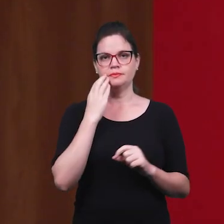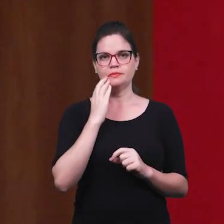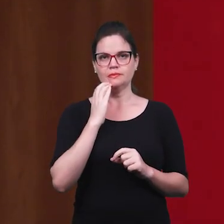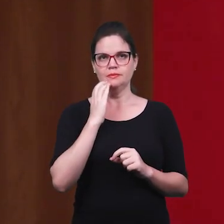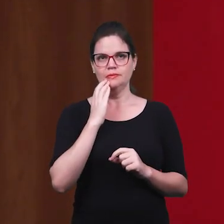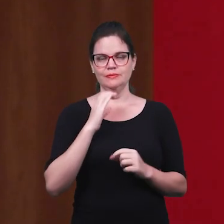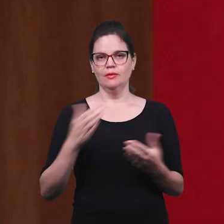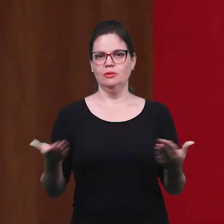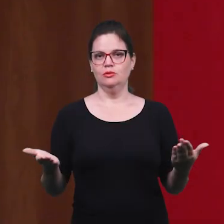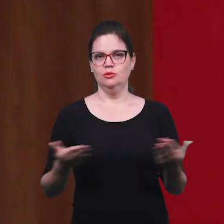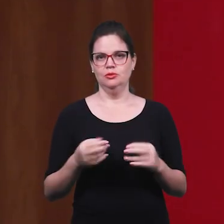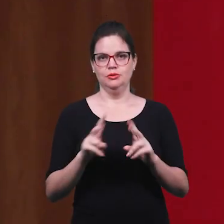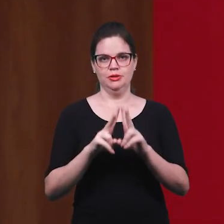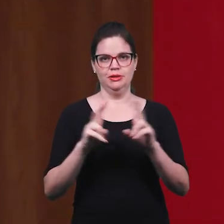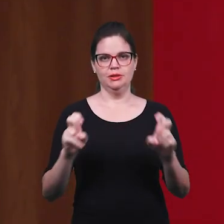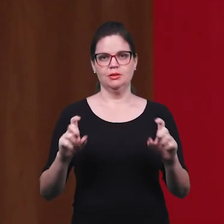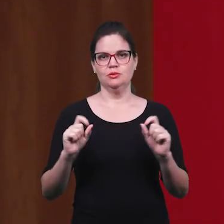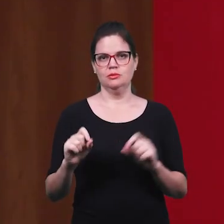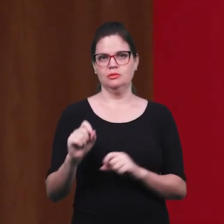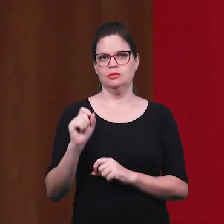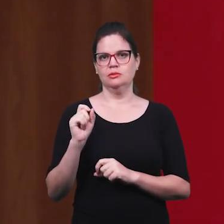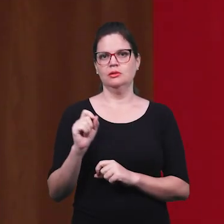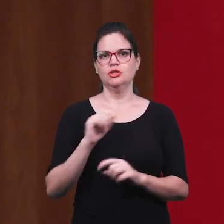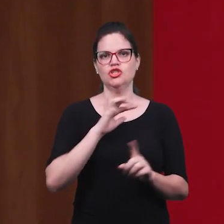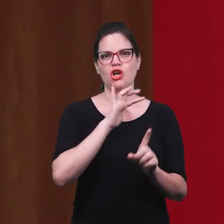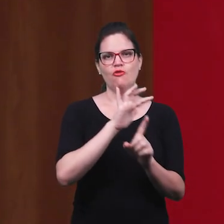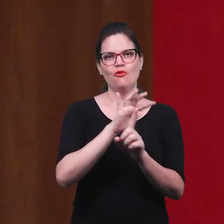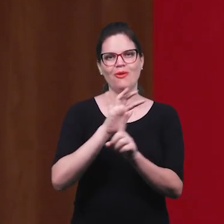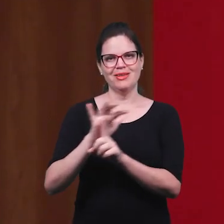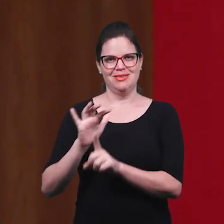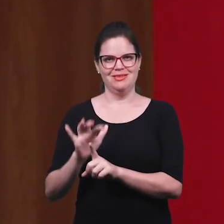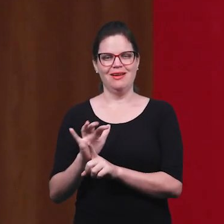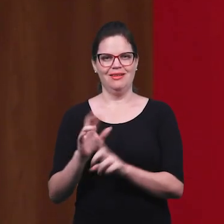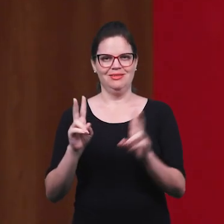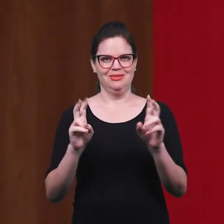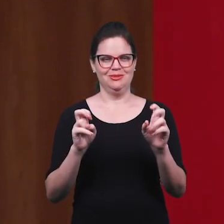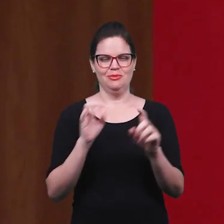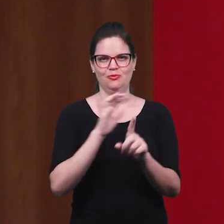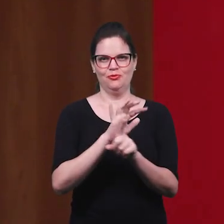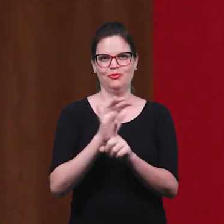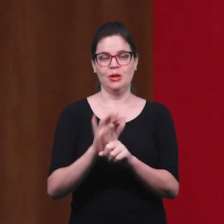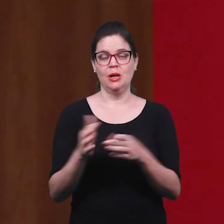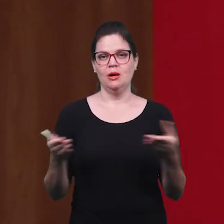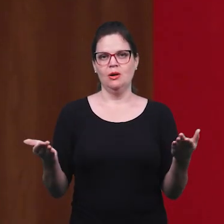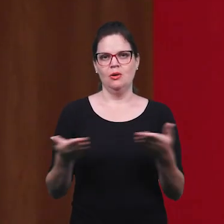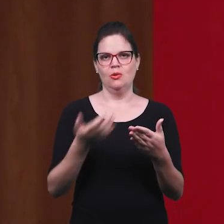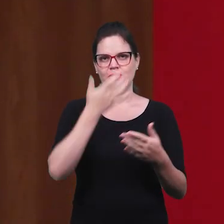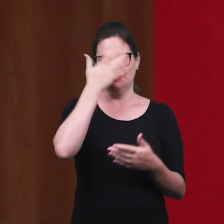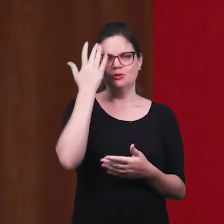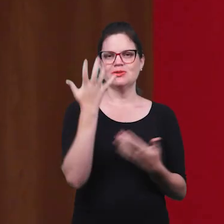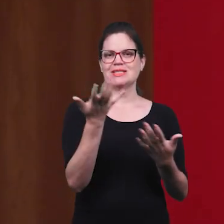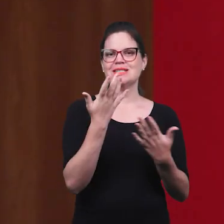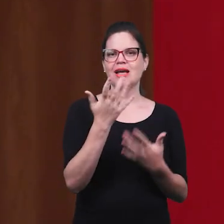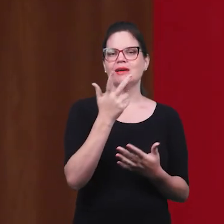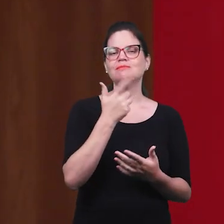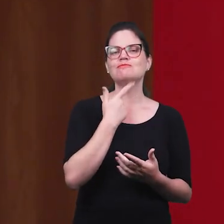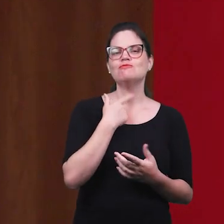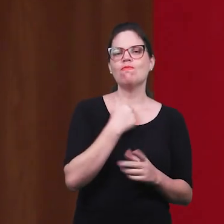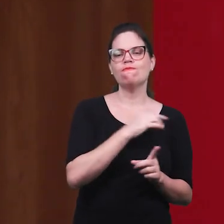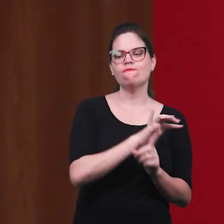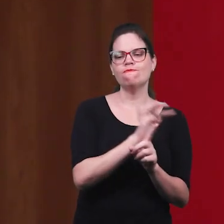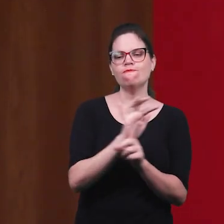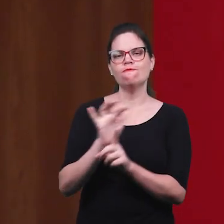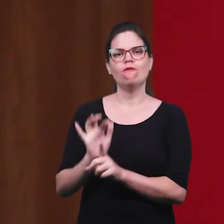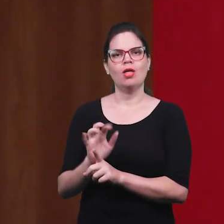esse costume, né, essa palavra influenciador, né? Hoje muitos querem influenciar e muitos